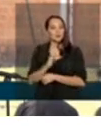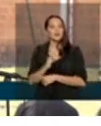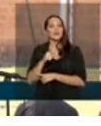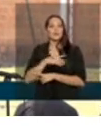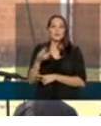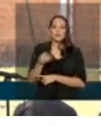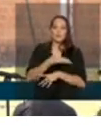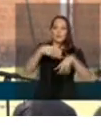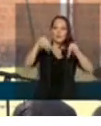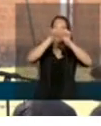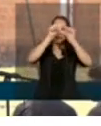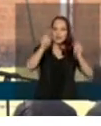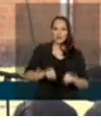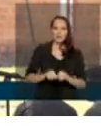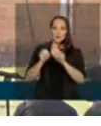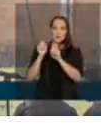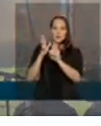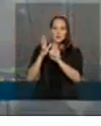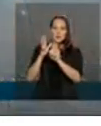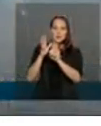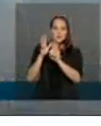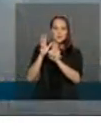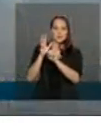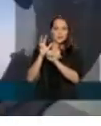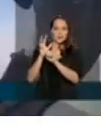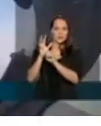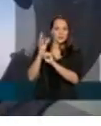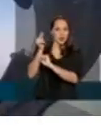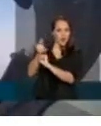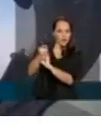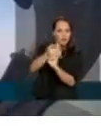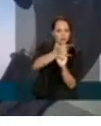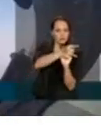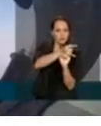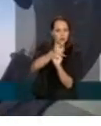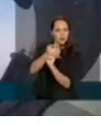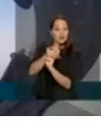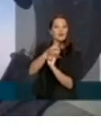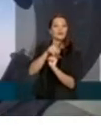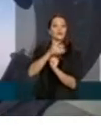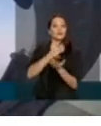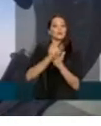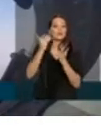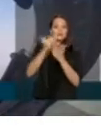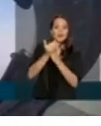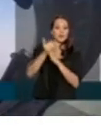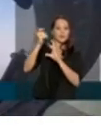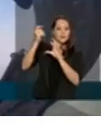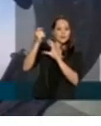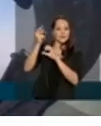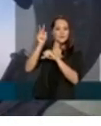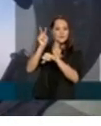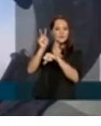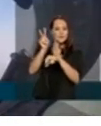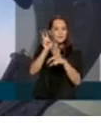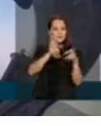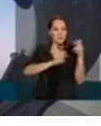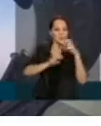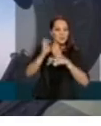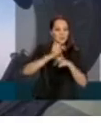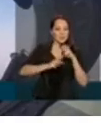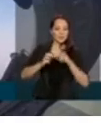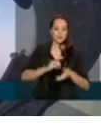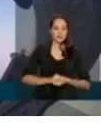novos sistemas de radar com o objetivo de ampliar a vigilância na fronteira do Brasil com os países vizinhos. Em